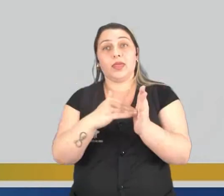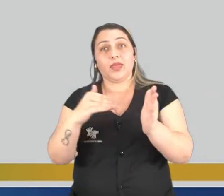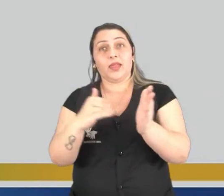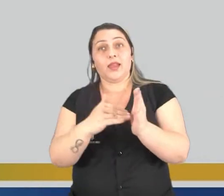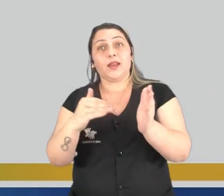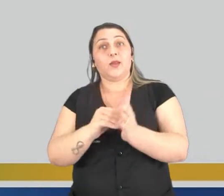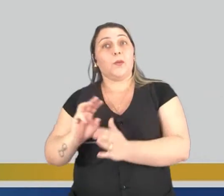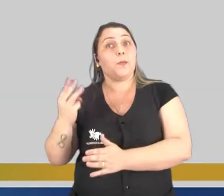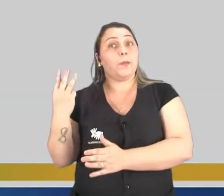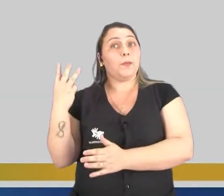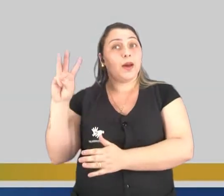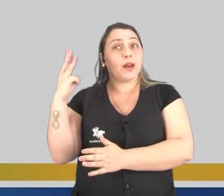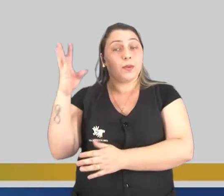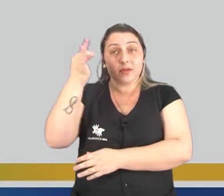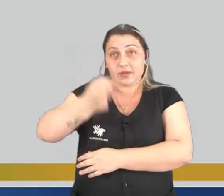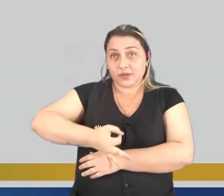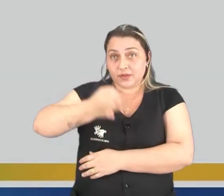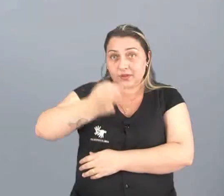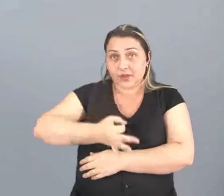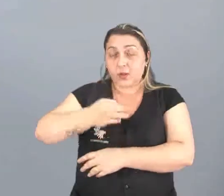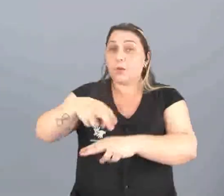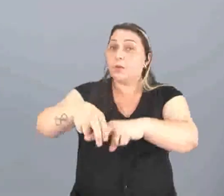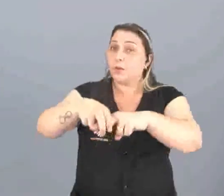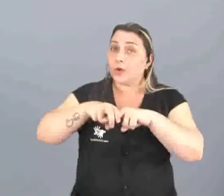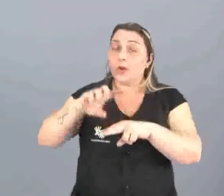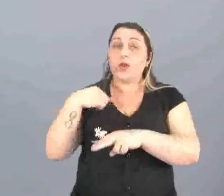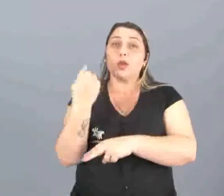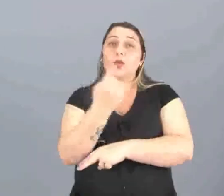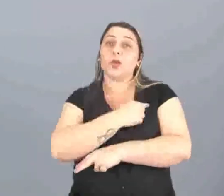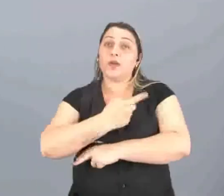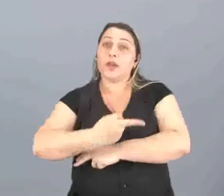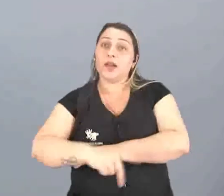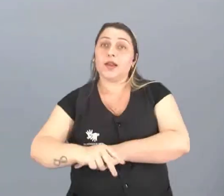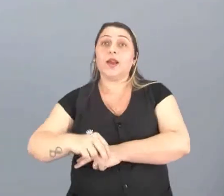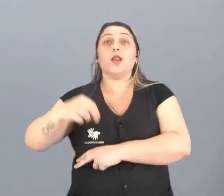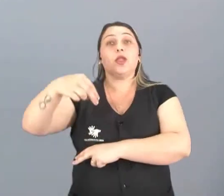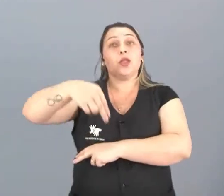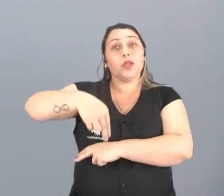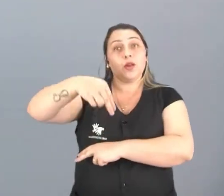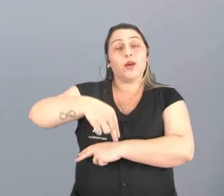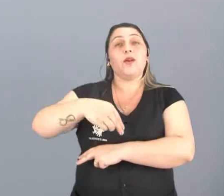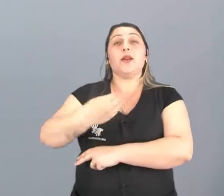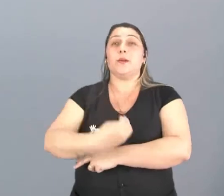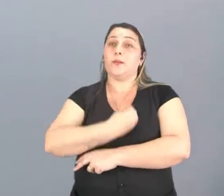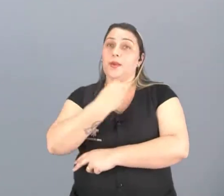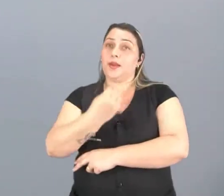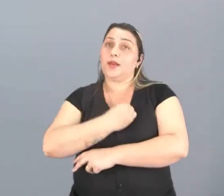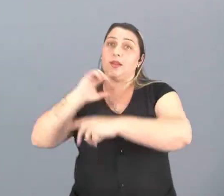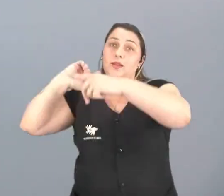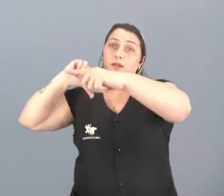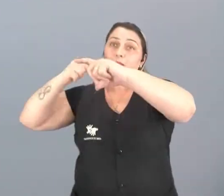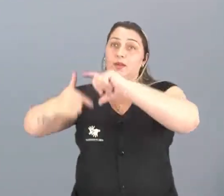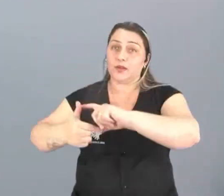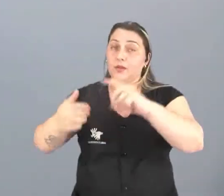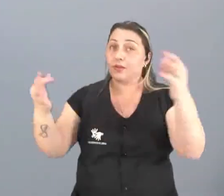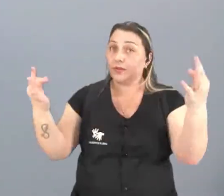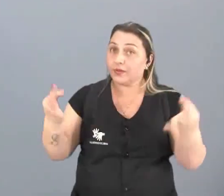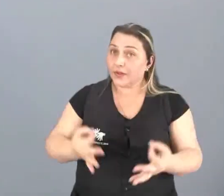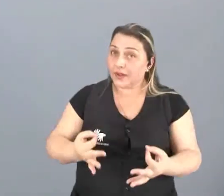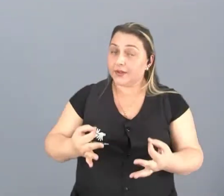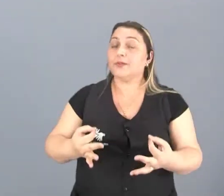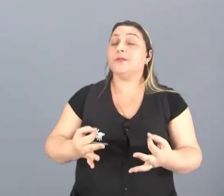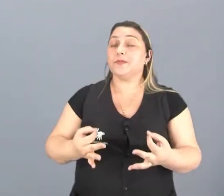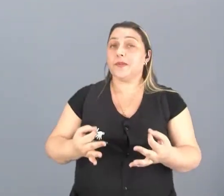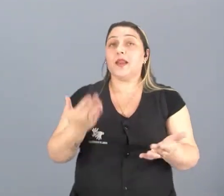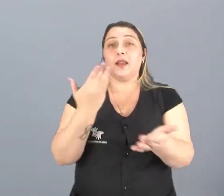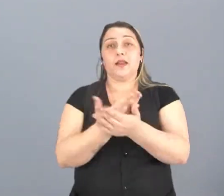do Maranhão, tá certo? E é por isso que nós aqui da região Norte temos também a presença dessas tradições quilombolas. Essa foi a